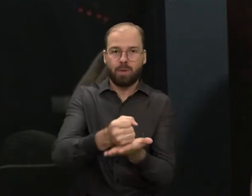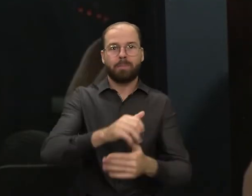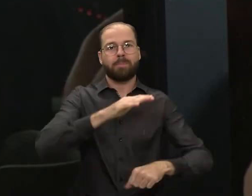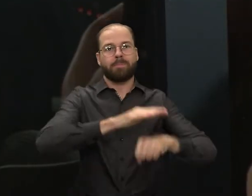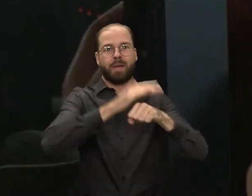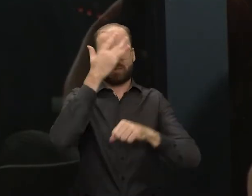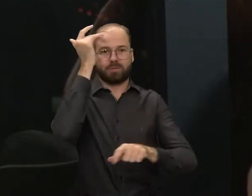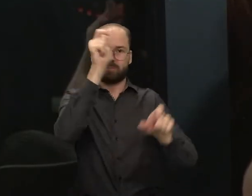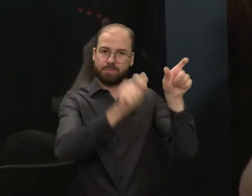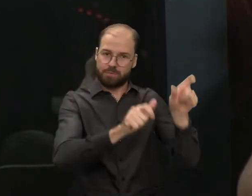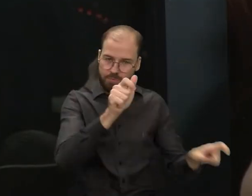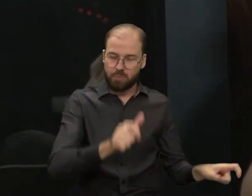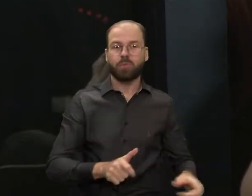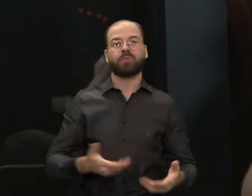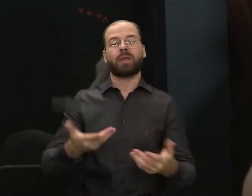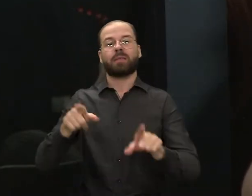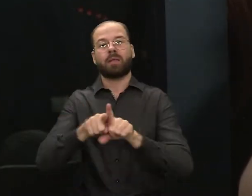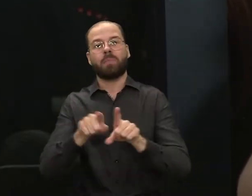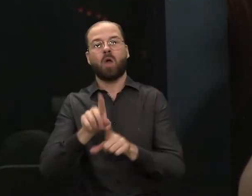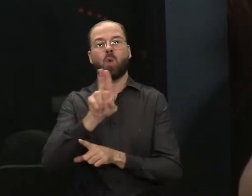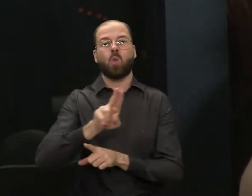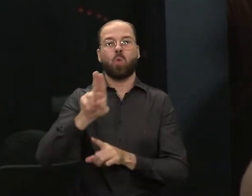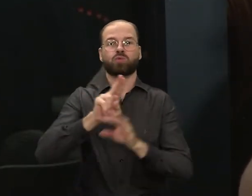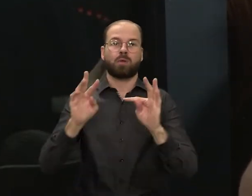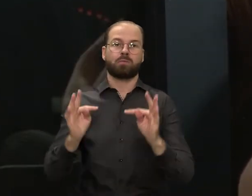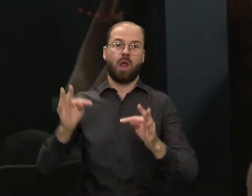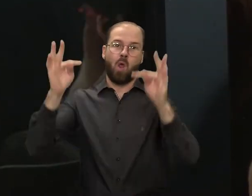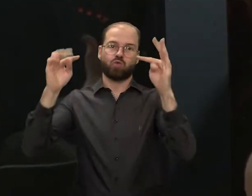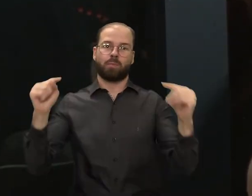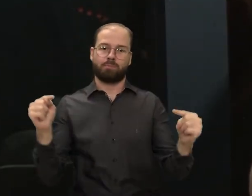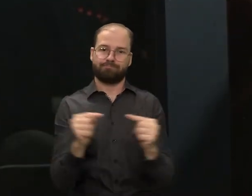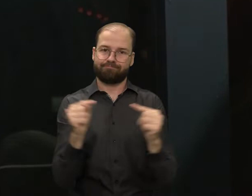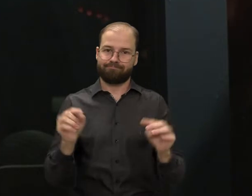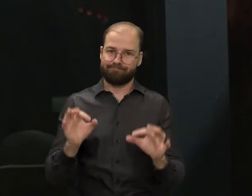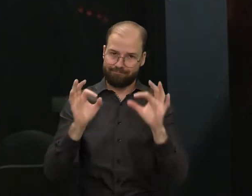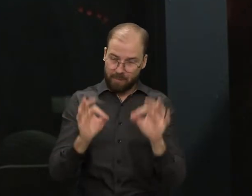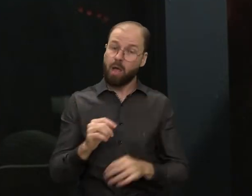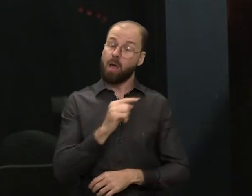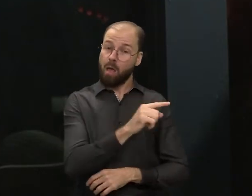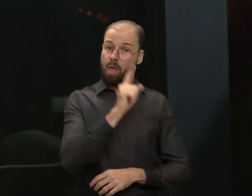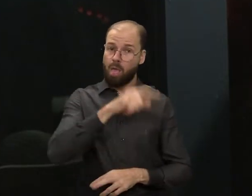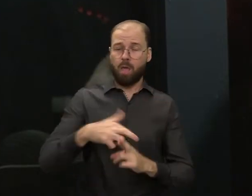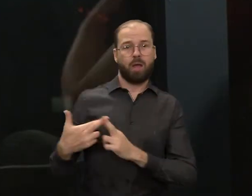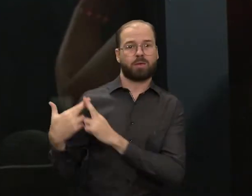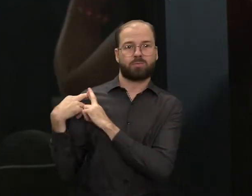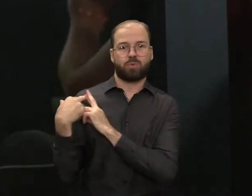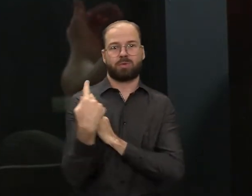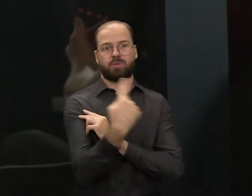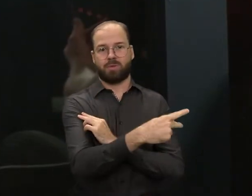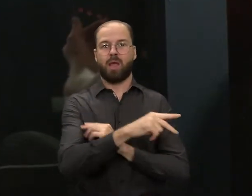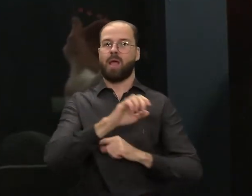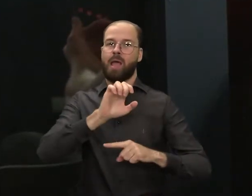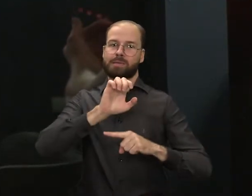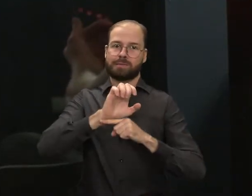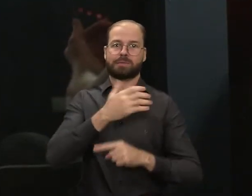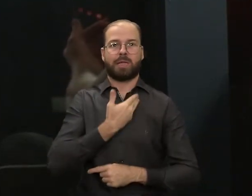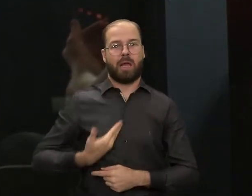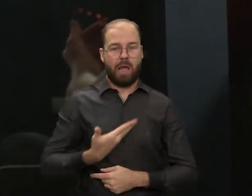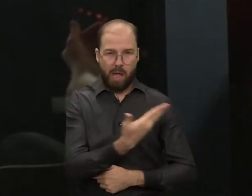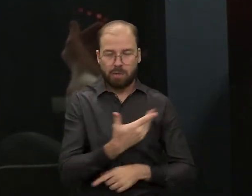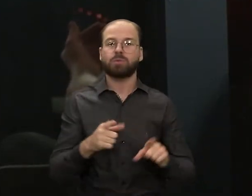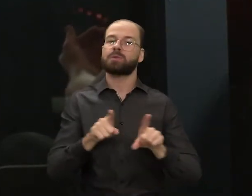de uso de tecnologias mais apropriadas, e isso é função do Estado também, de colocar isso a serviço